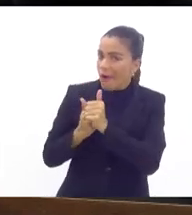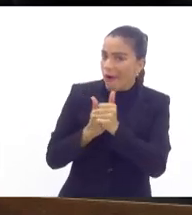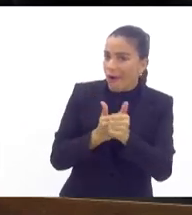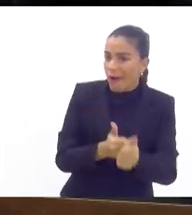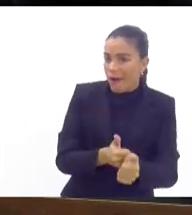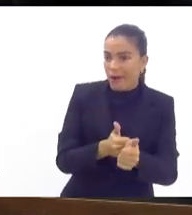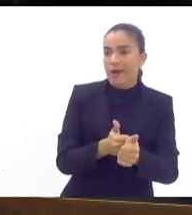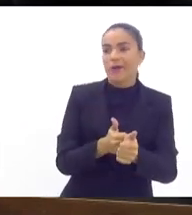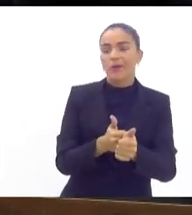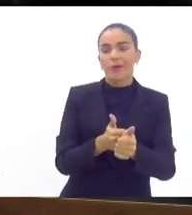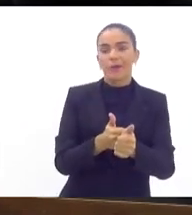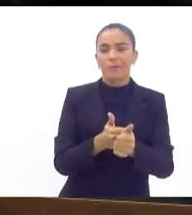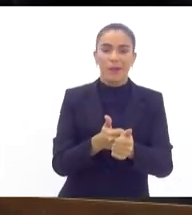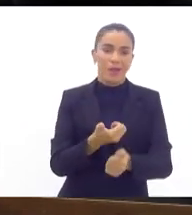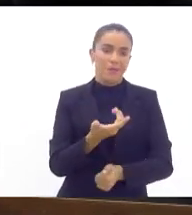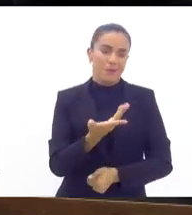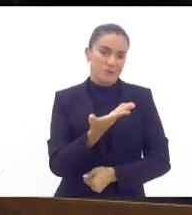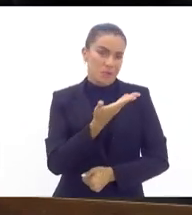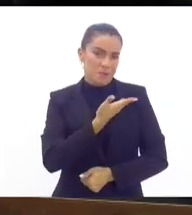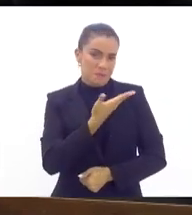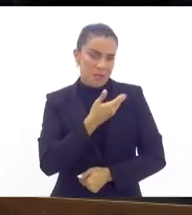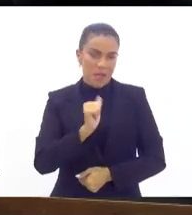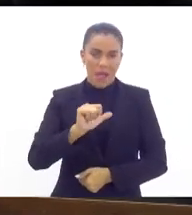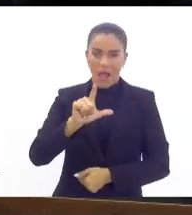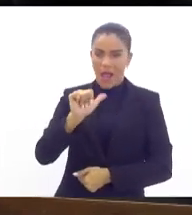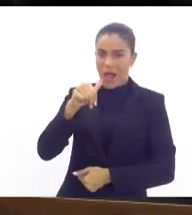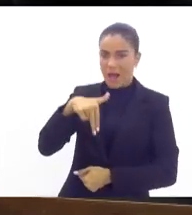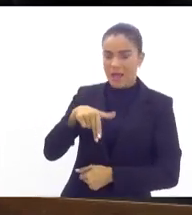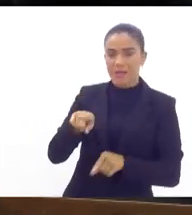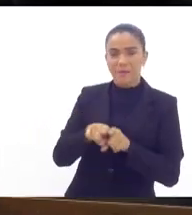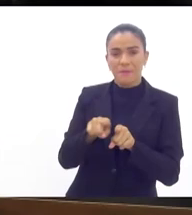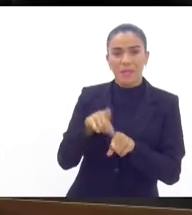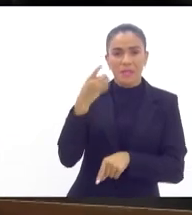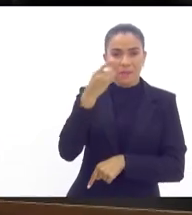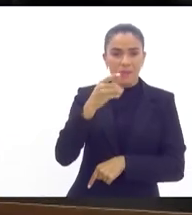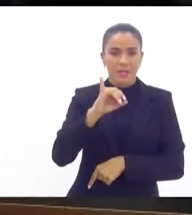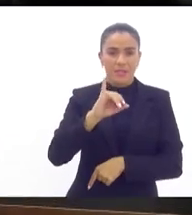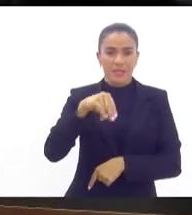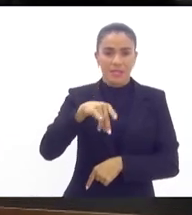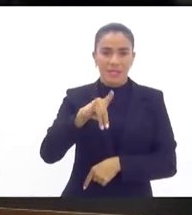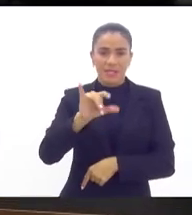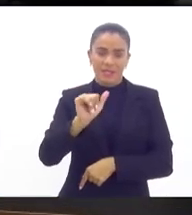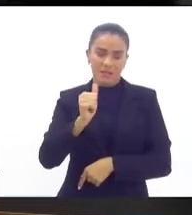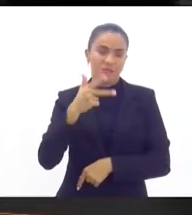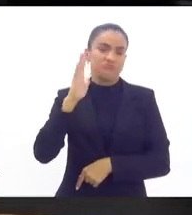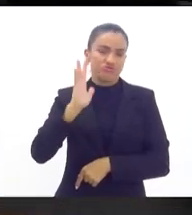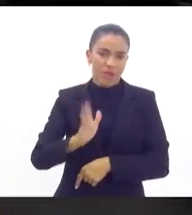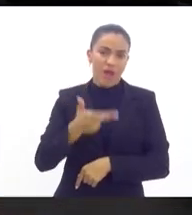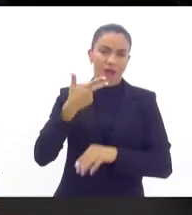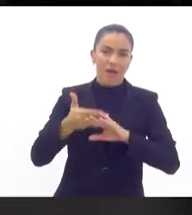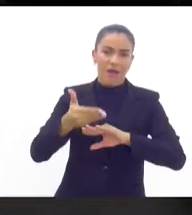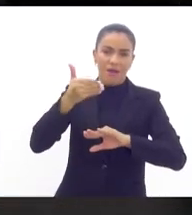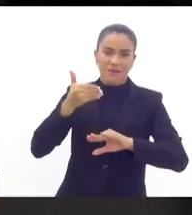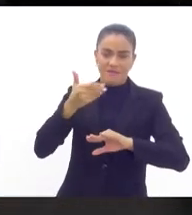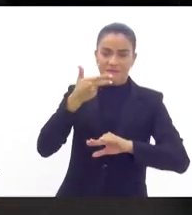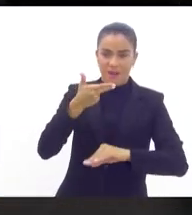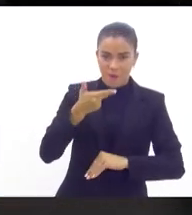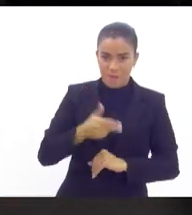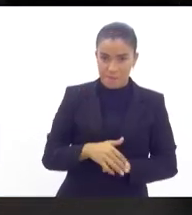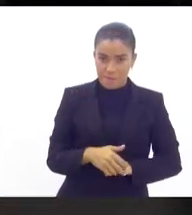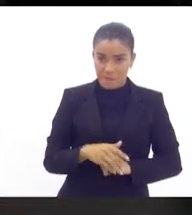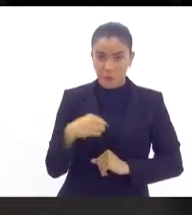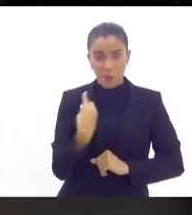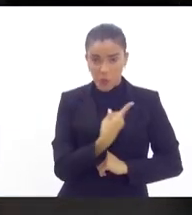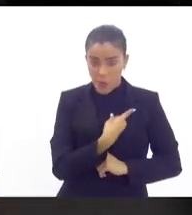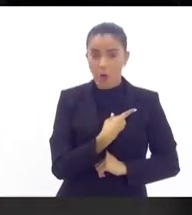os meus queridos irmãos aí Deputado Alan Lopes e deputado da Índia falaram a gente tem se batido